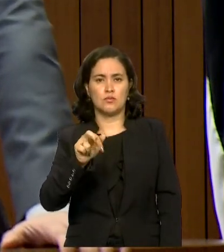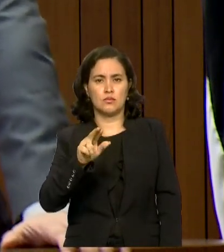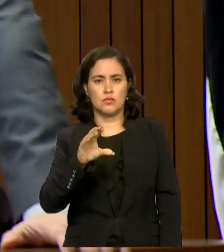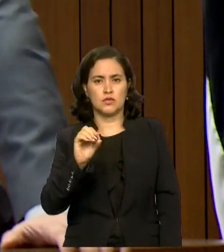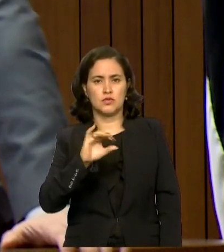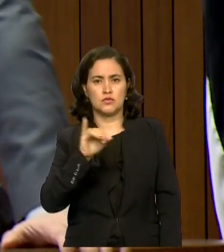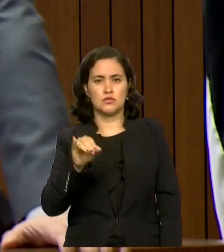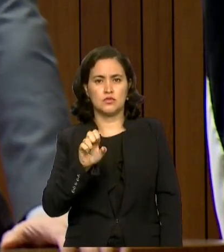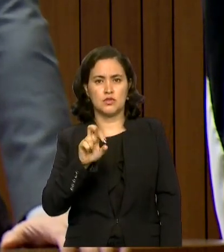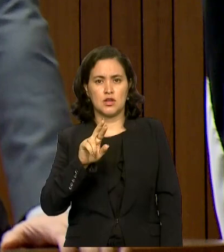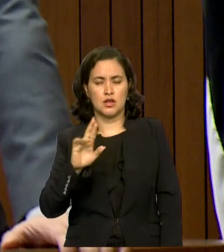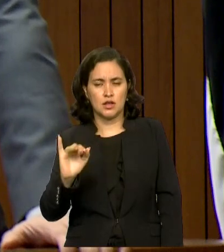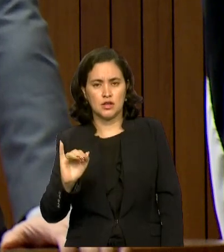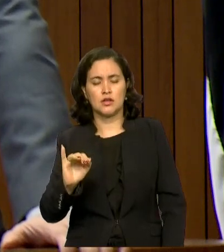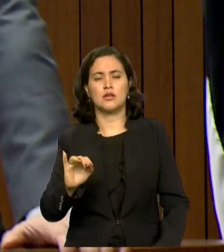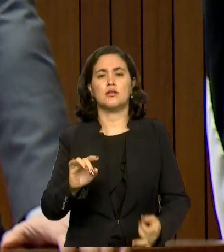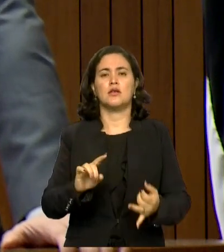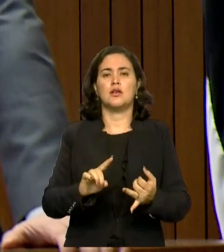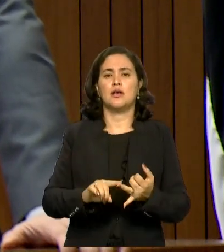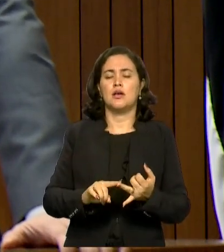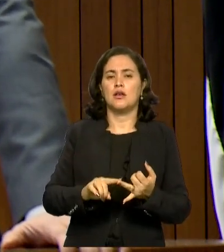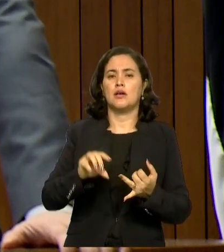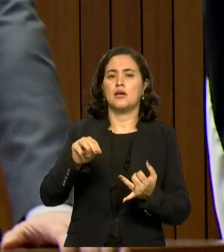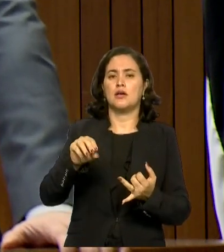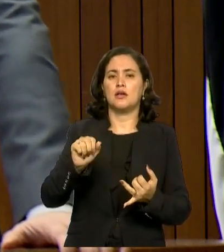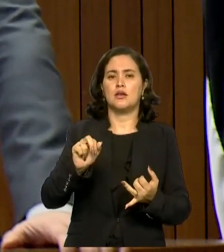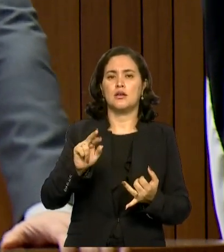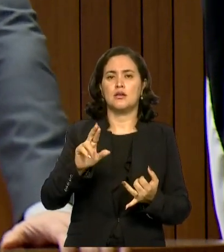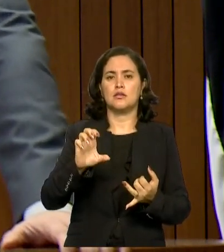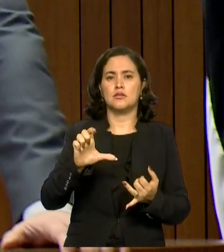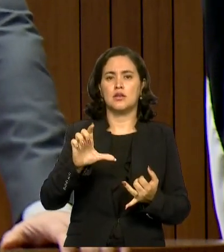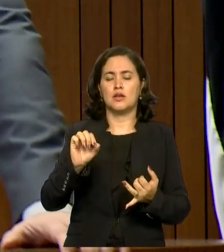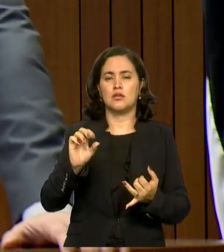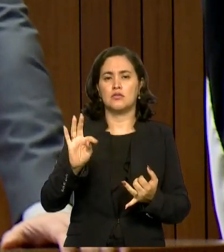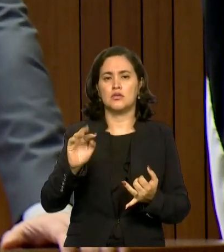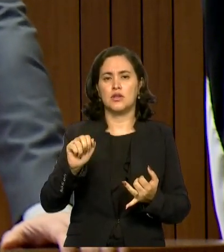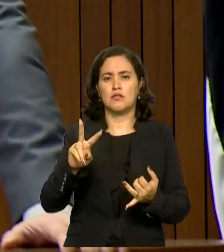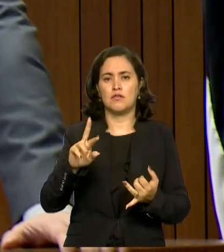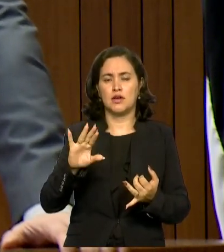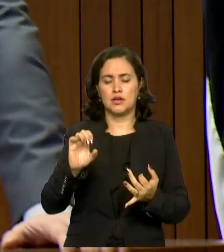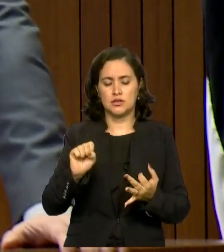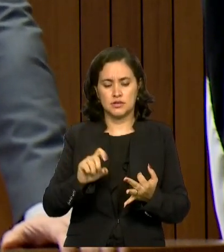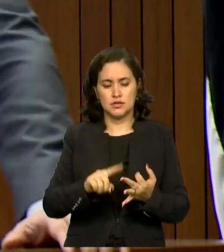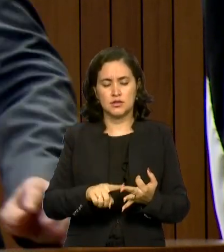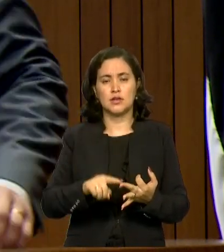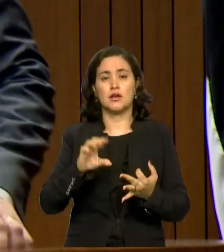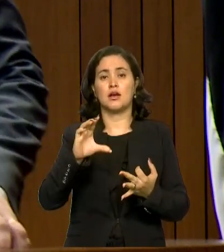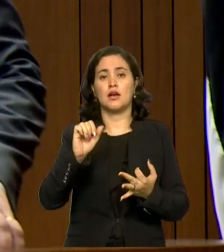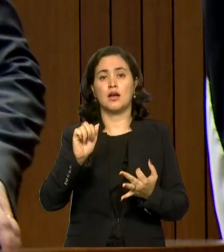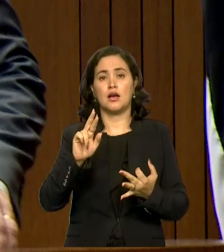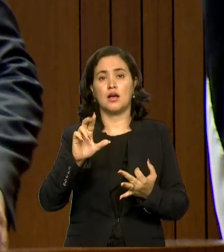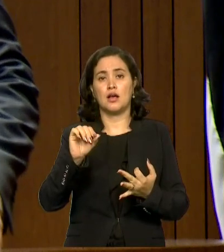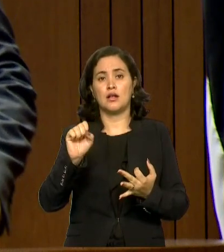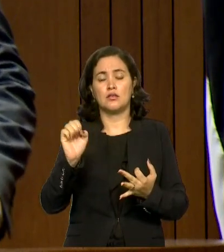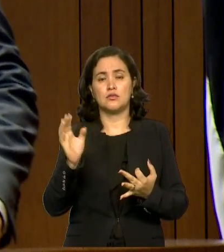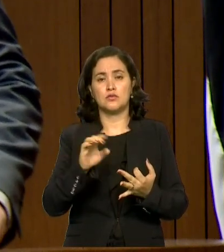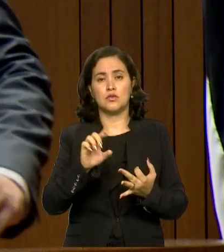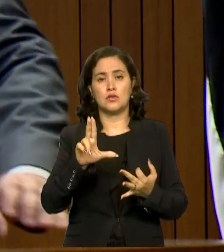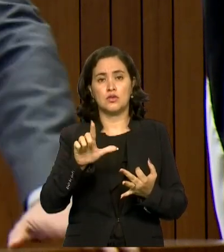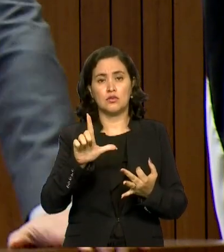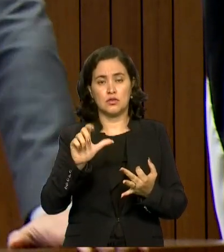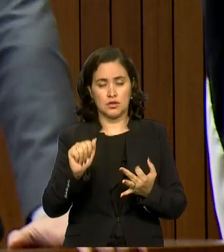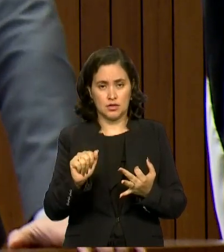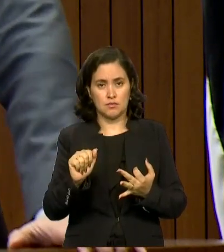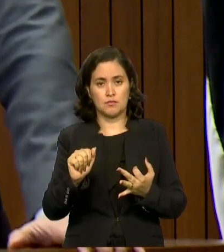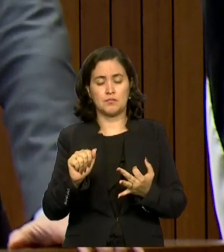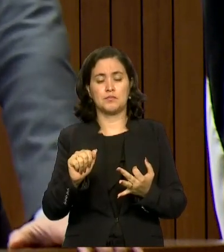Márcio Gerri, e novamente também com o hoje deputado Carlos Lula, na época meu colega da advocacia. E assumimos a função na Comissão